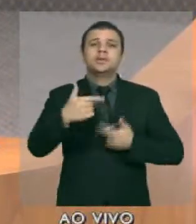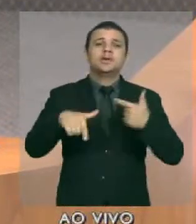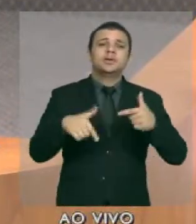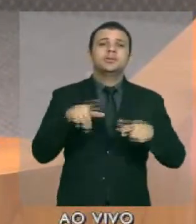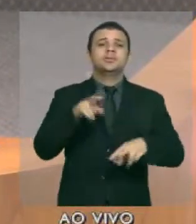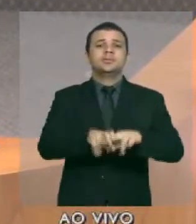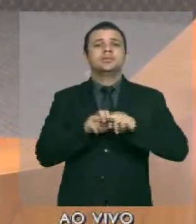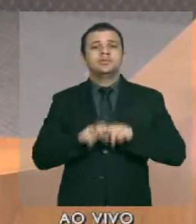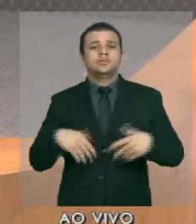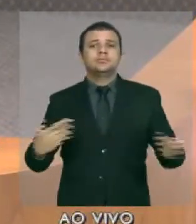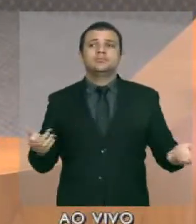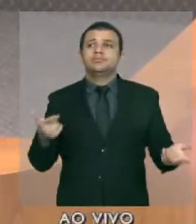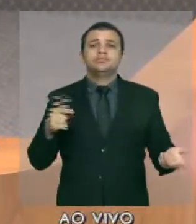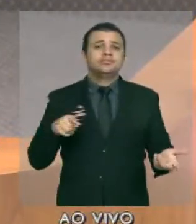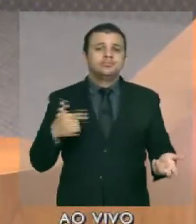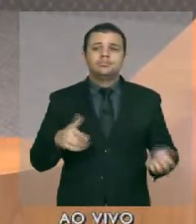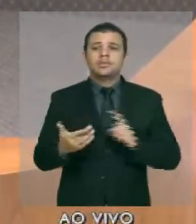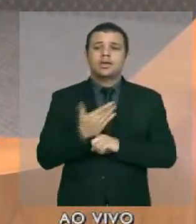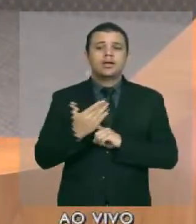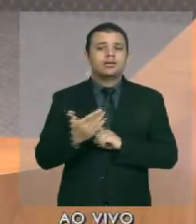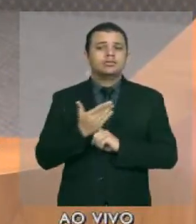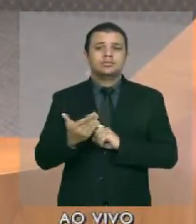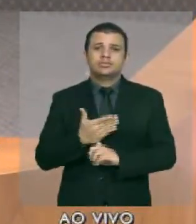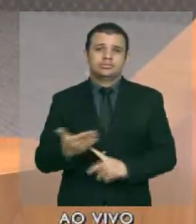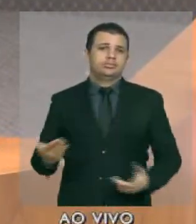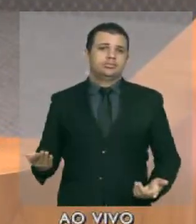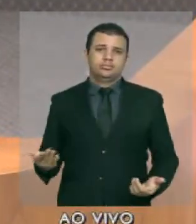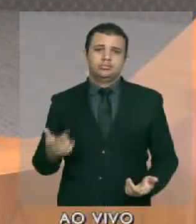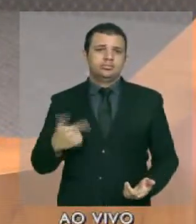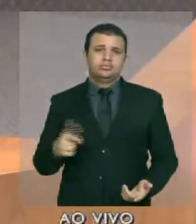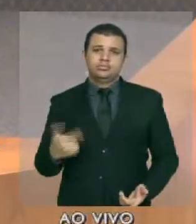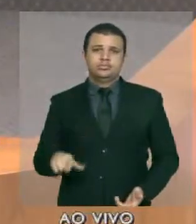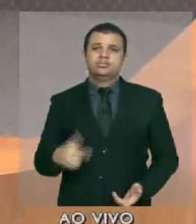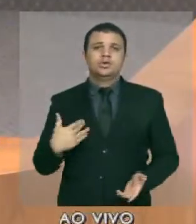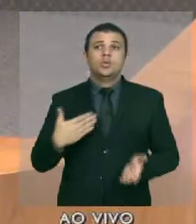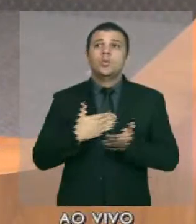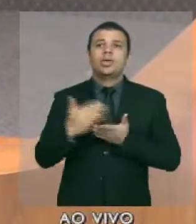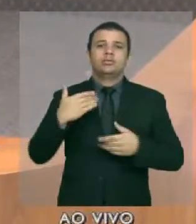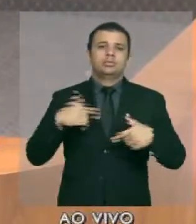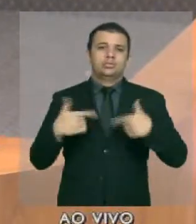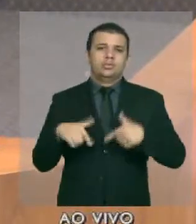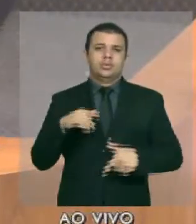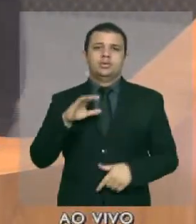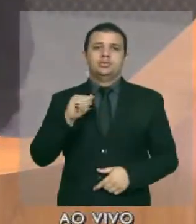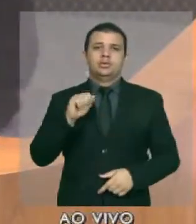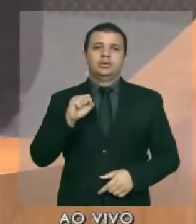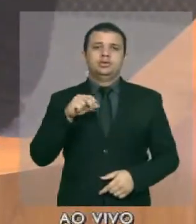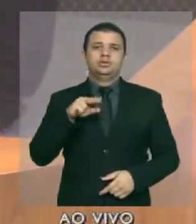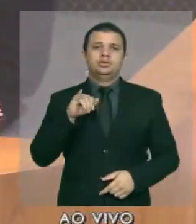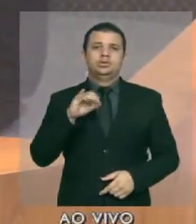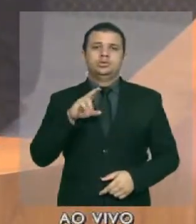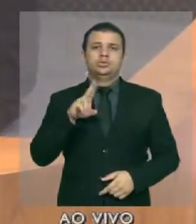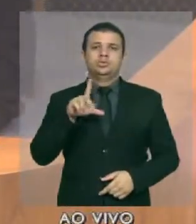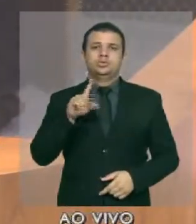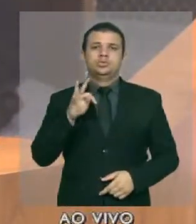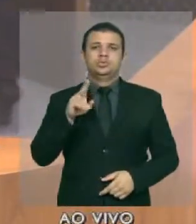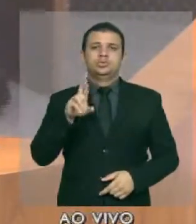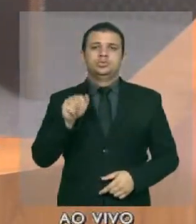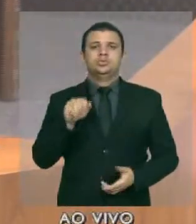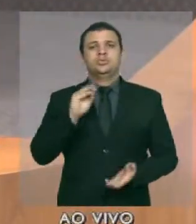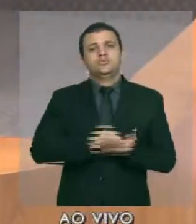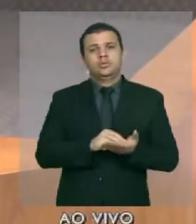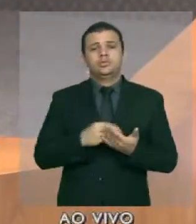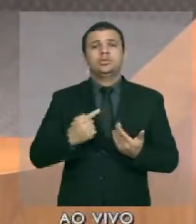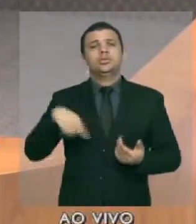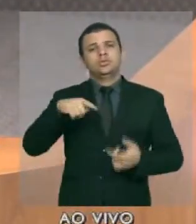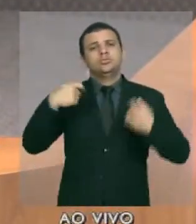de não ter o respaldo é inerente ao início do exercício da atividade que agricultura então nós precisamos entrar também nesse